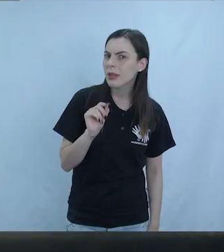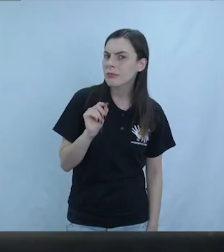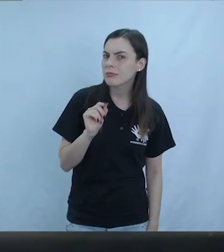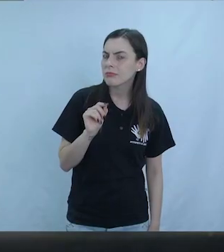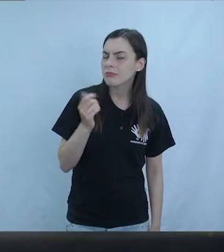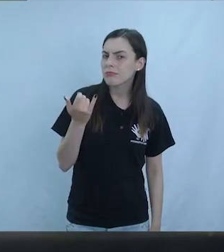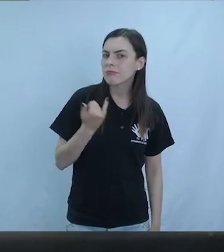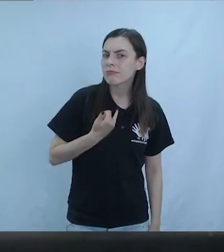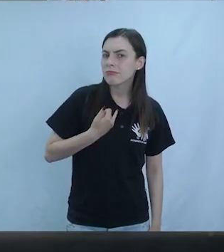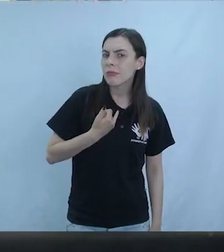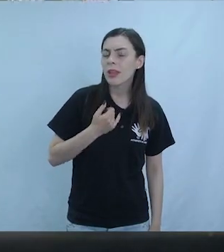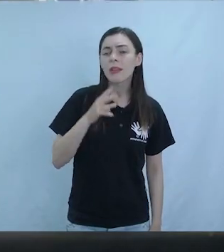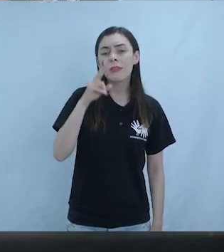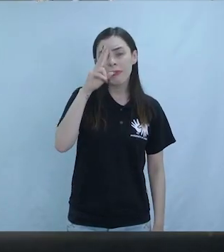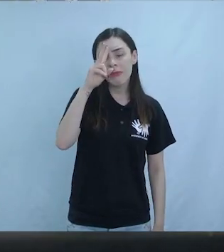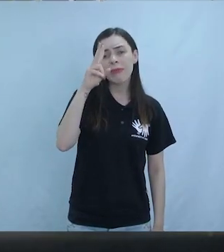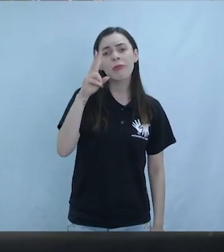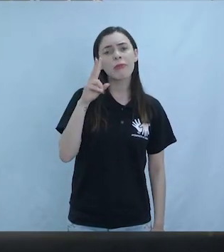Escutei?